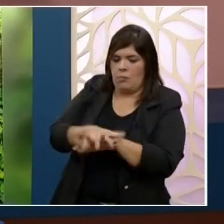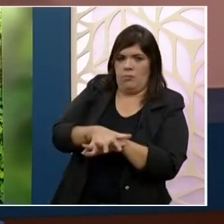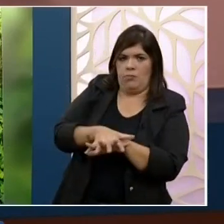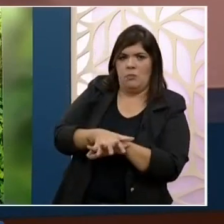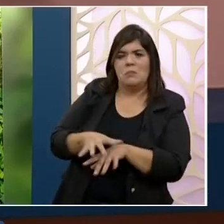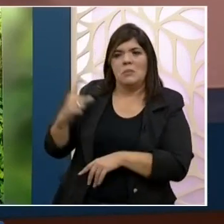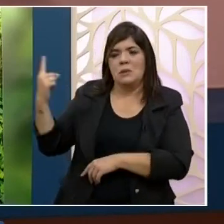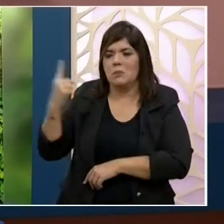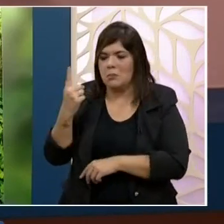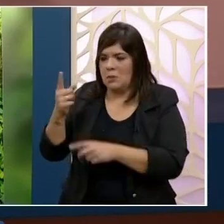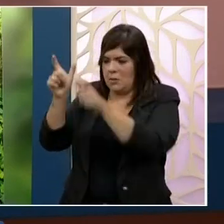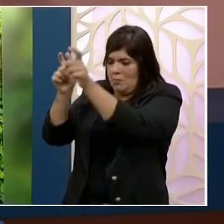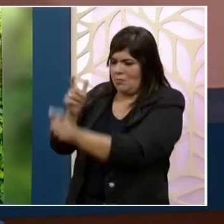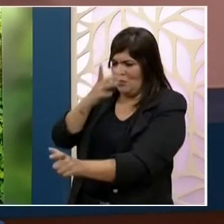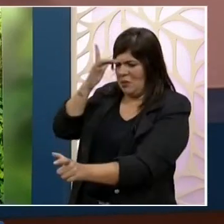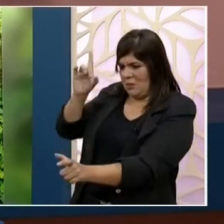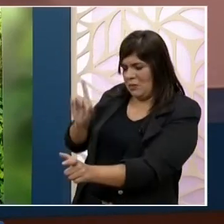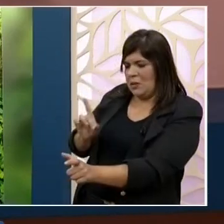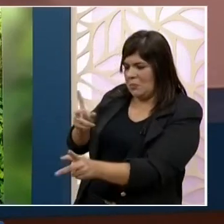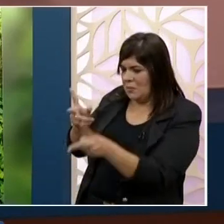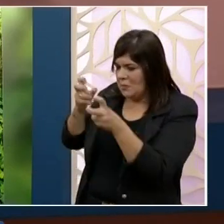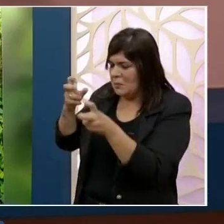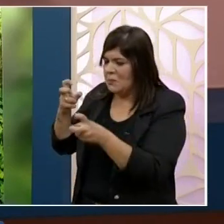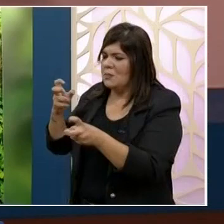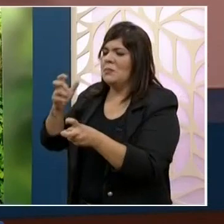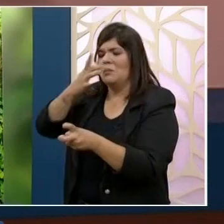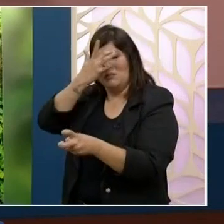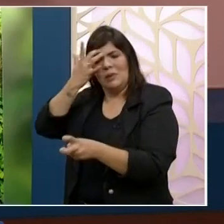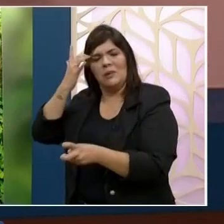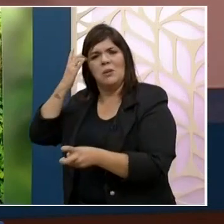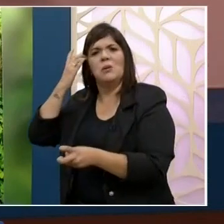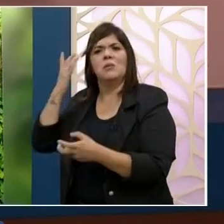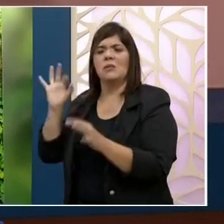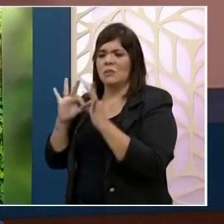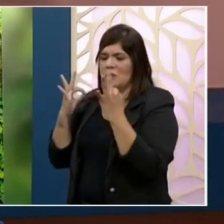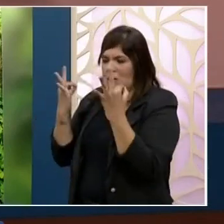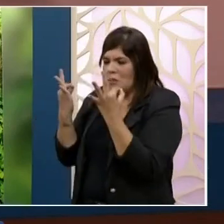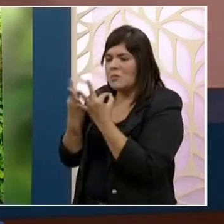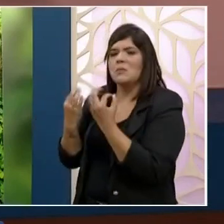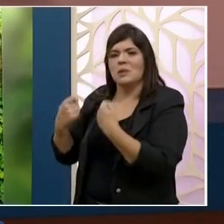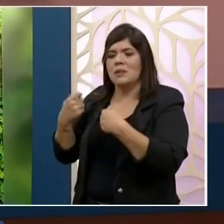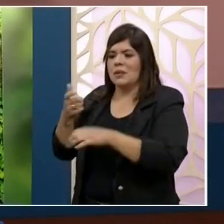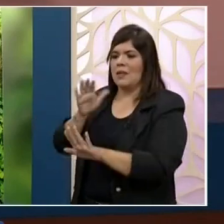da deficiência ou especificidade que ela tem. Então, na família, é o ponto